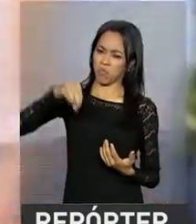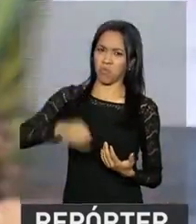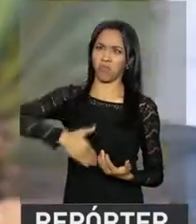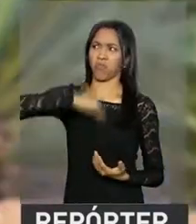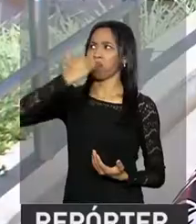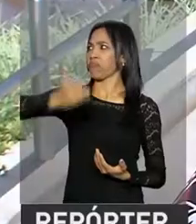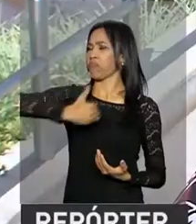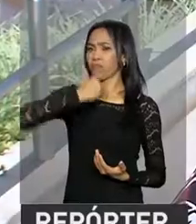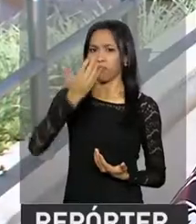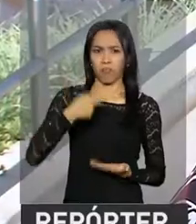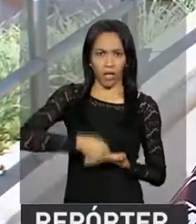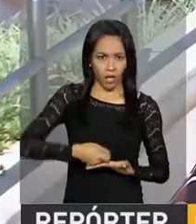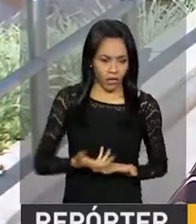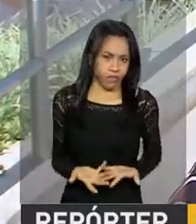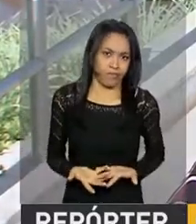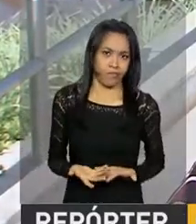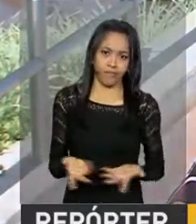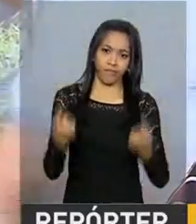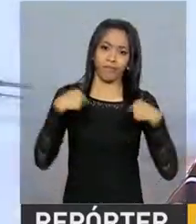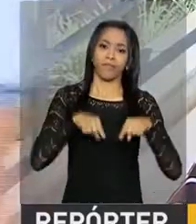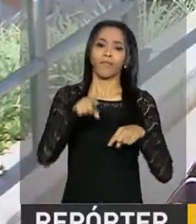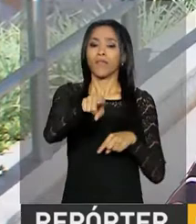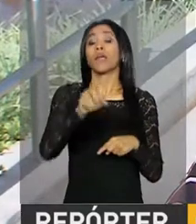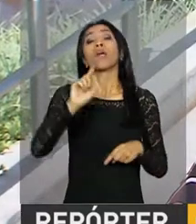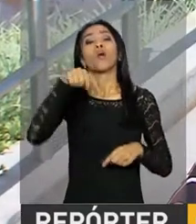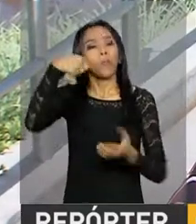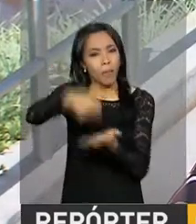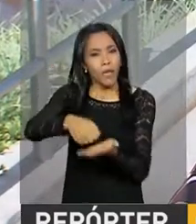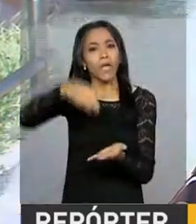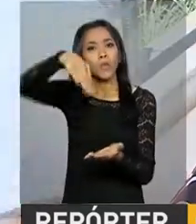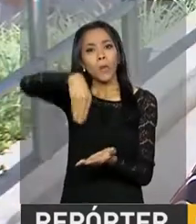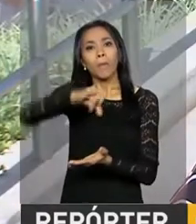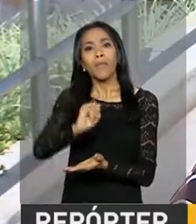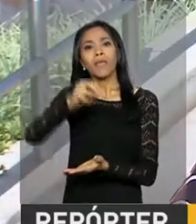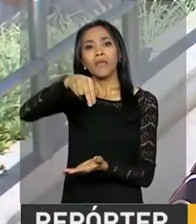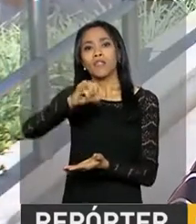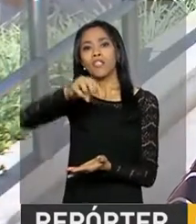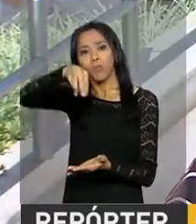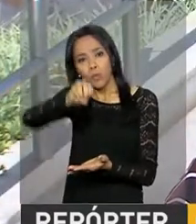eu paguei um mínimo depois de